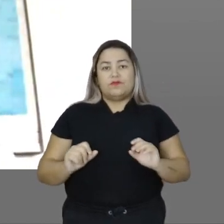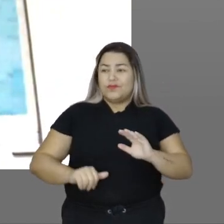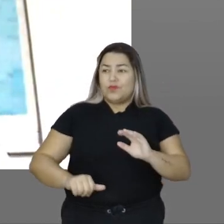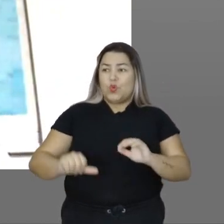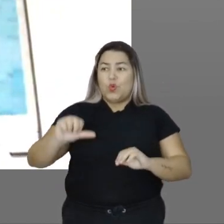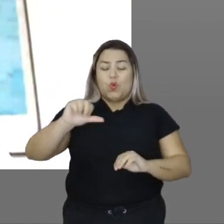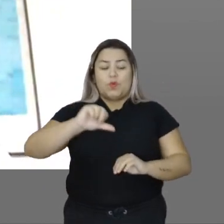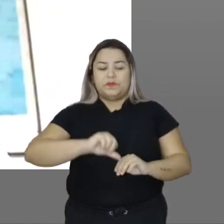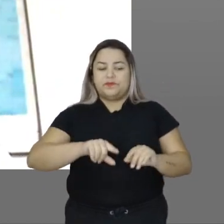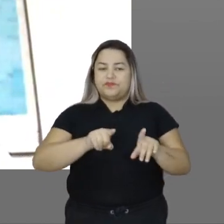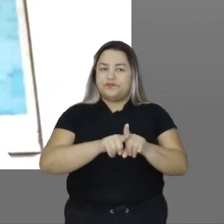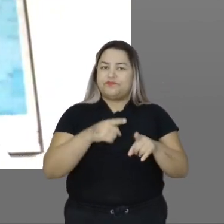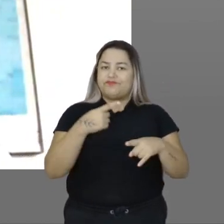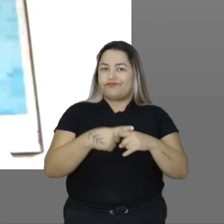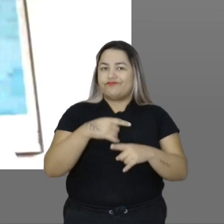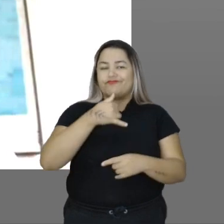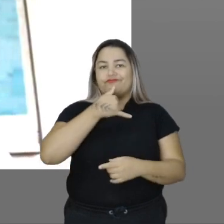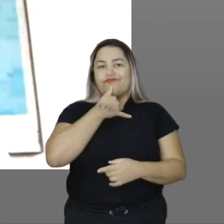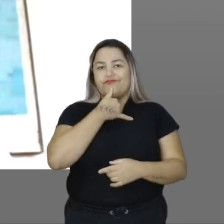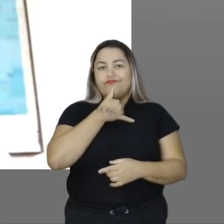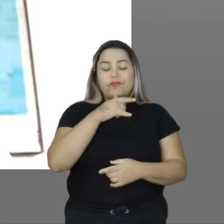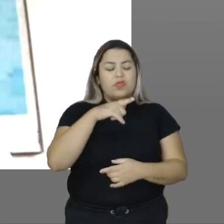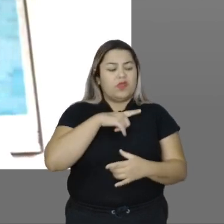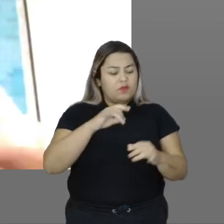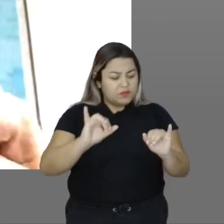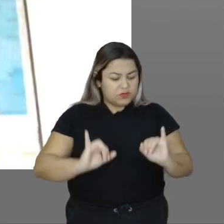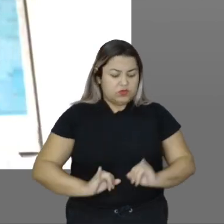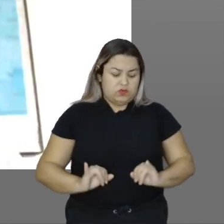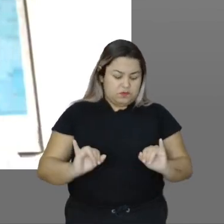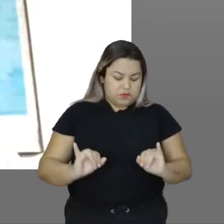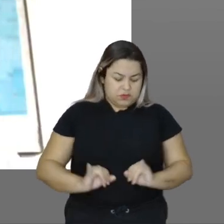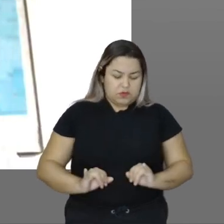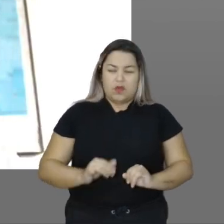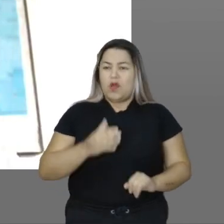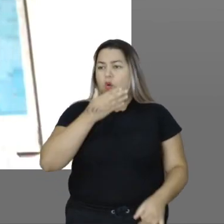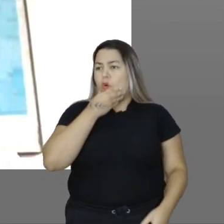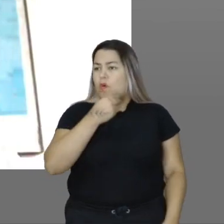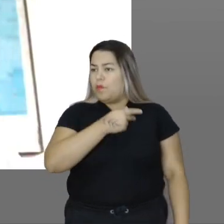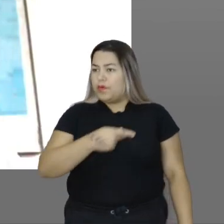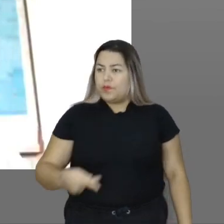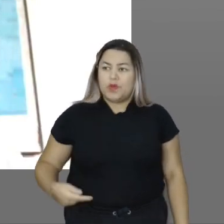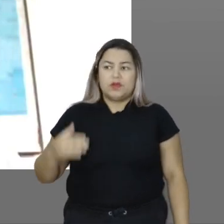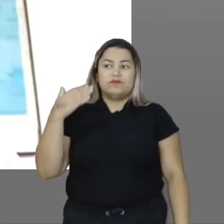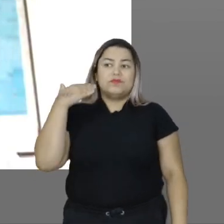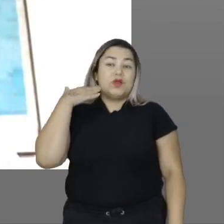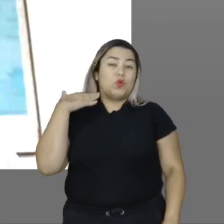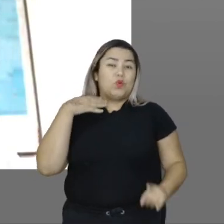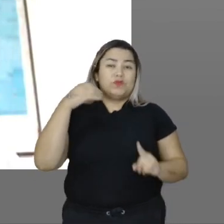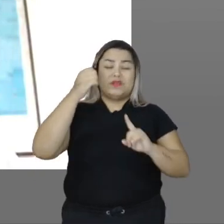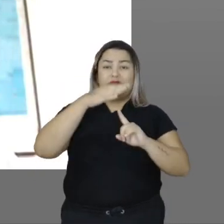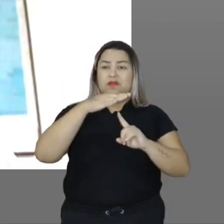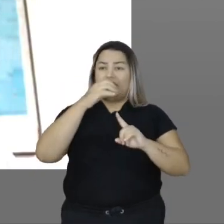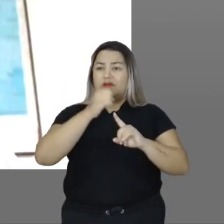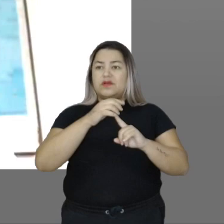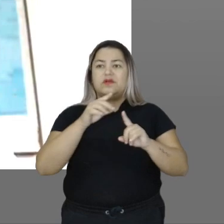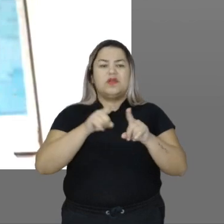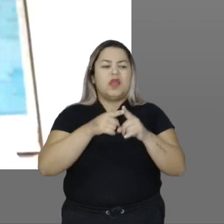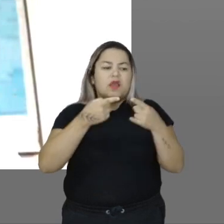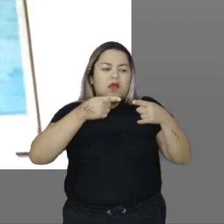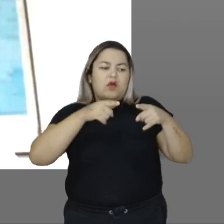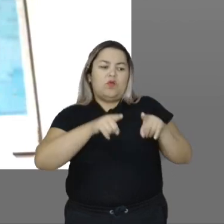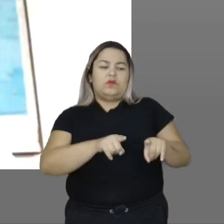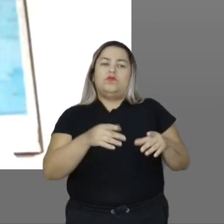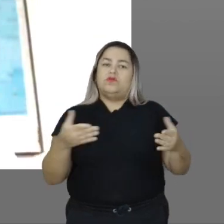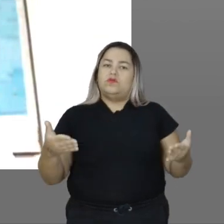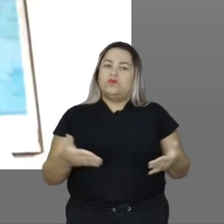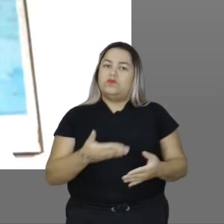porque, infelizmente, nós temos que suportar um presidente do Banco Central que é contra o atual governo. Um presidente